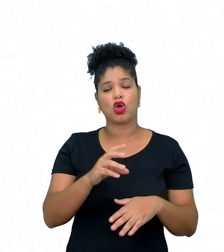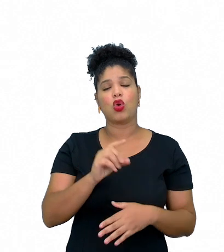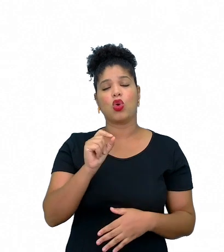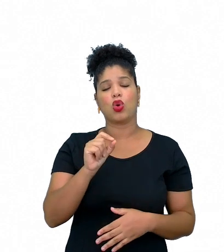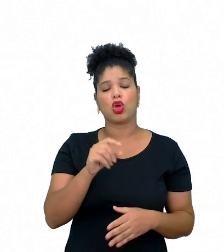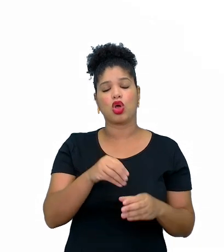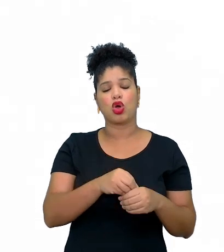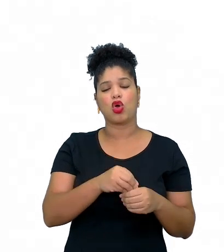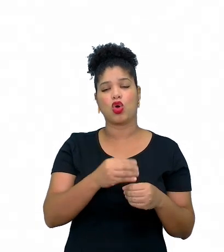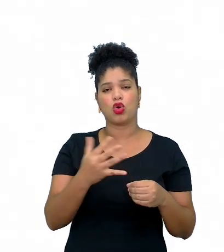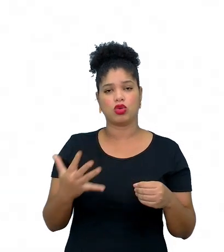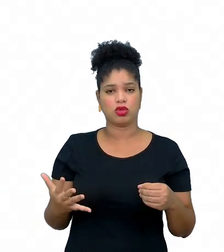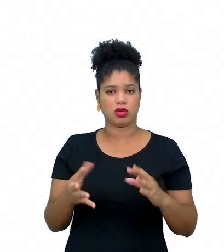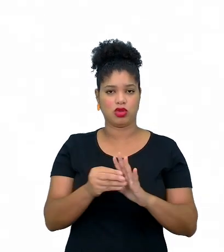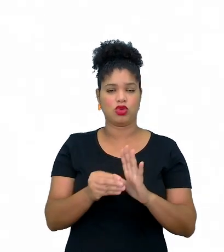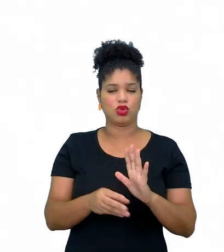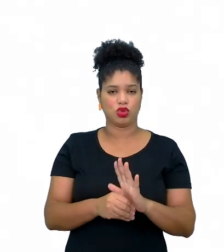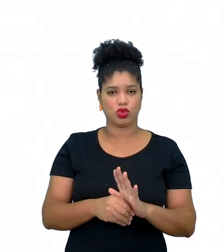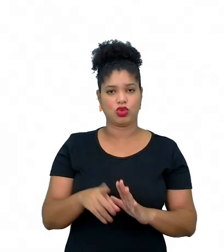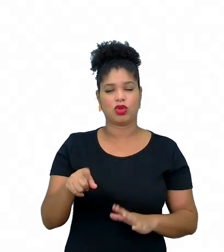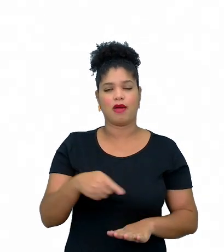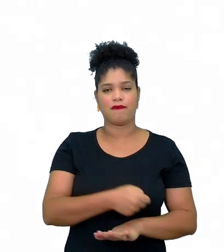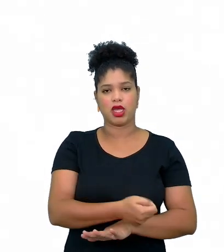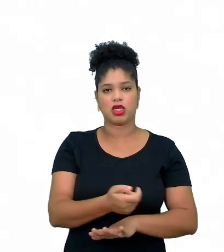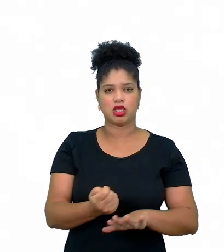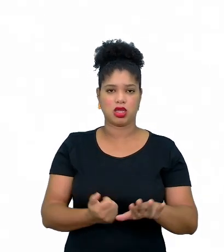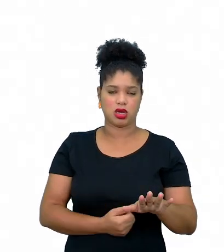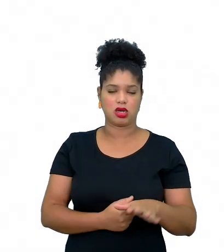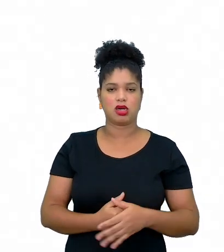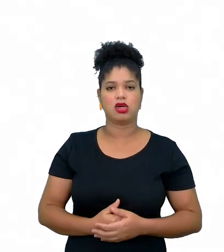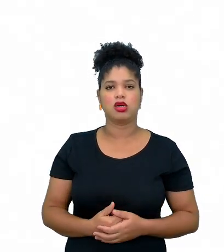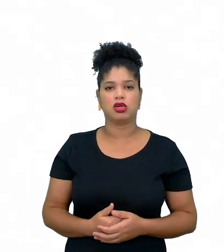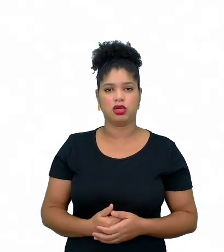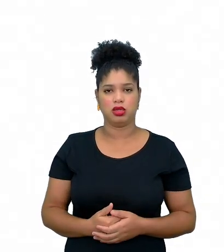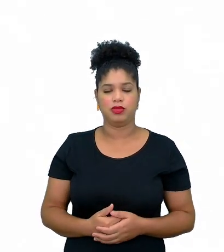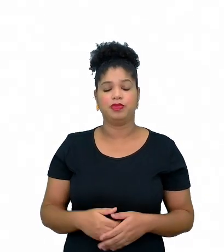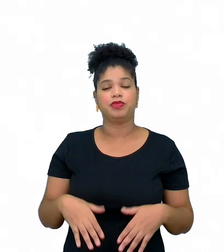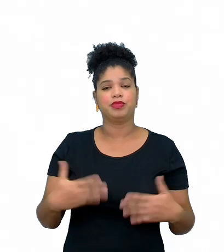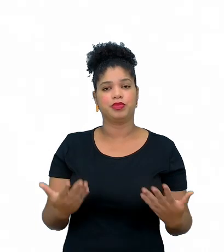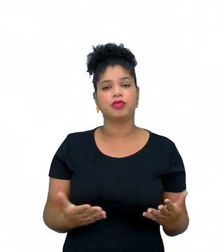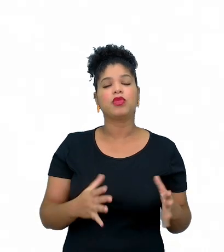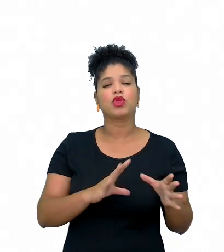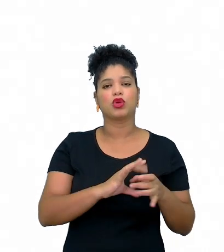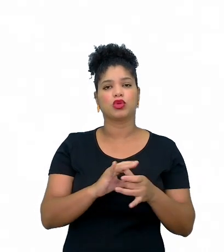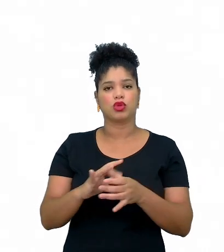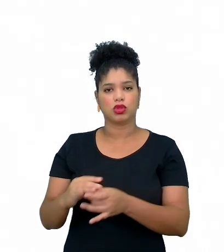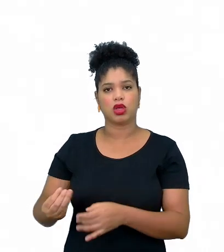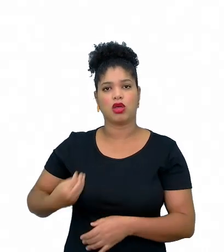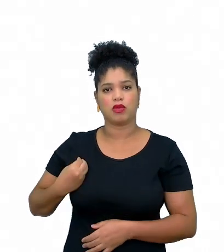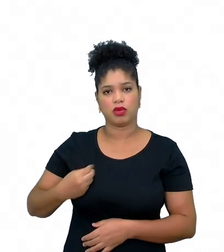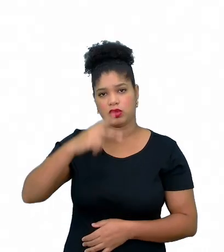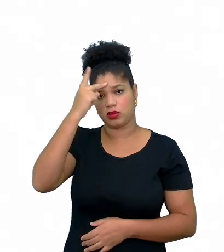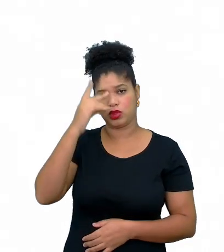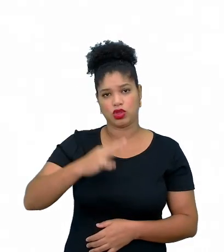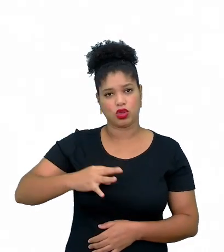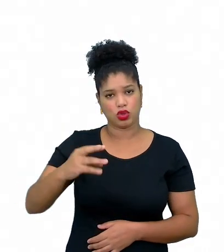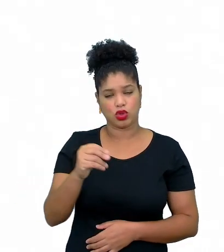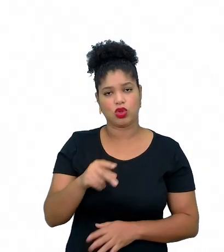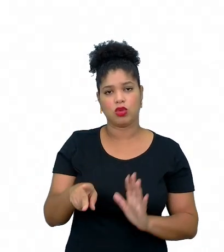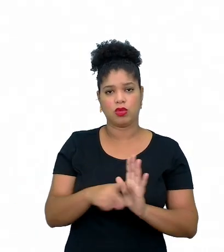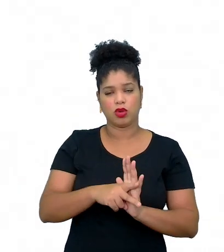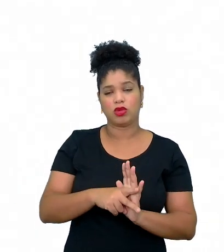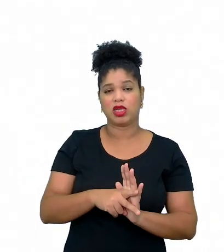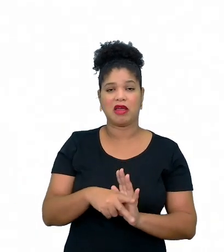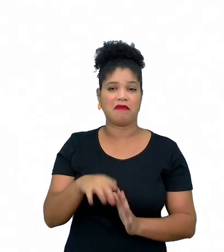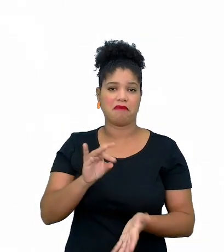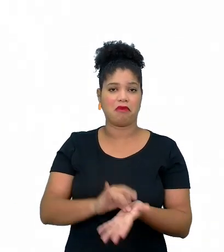conteúdos de fake news. Então, no contexto em que vivem, em que as pessoas vivem no mundo da